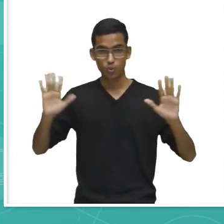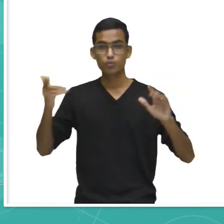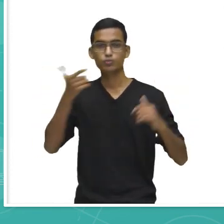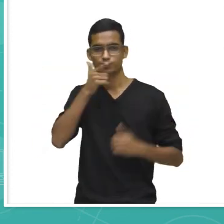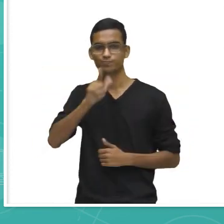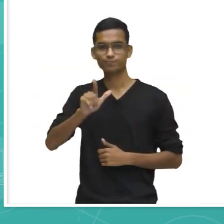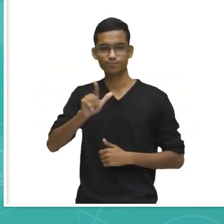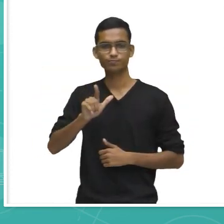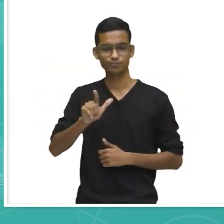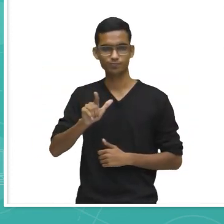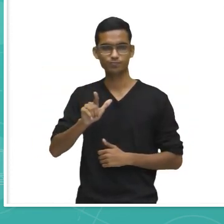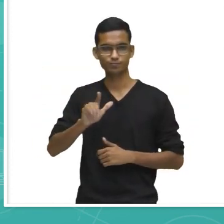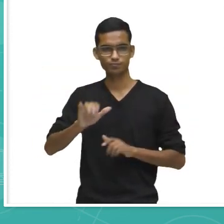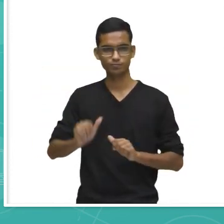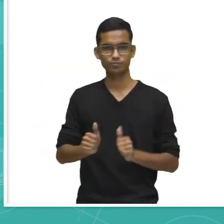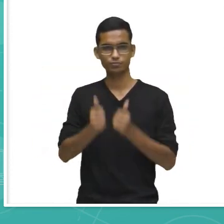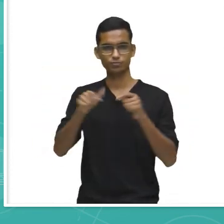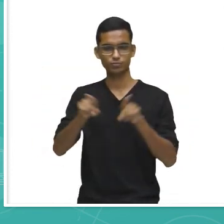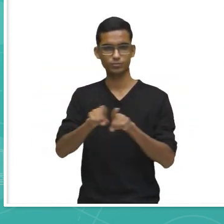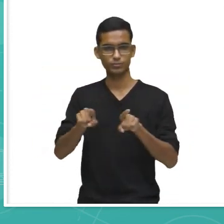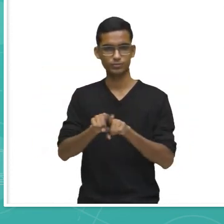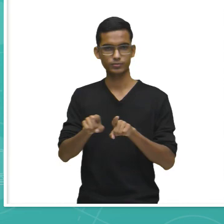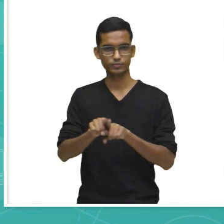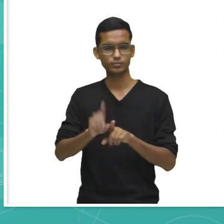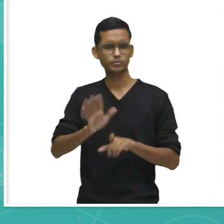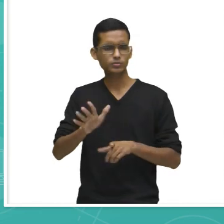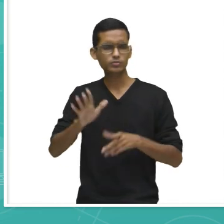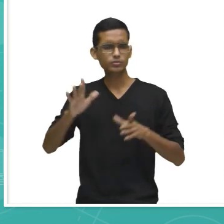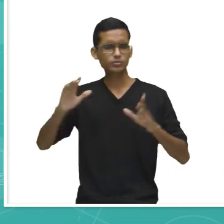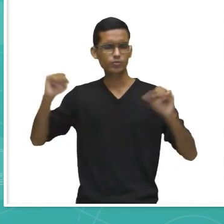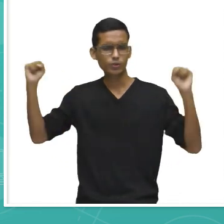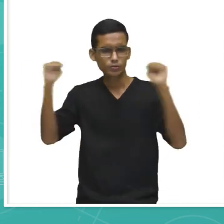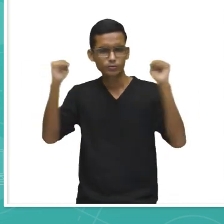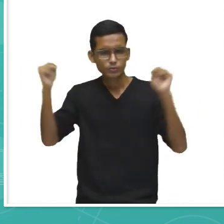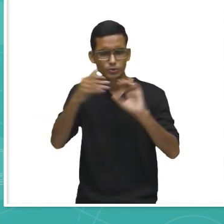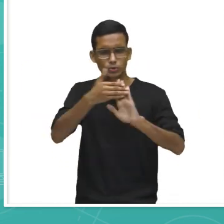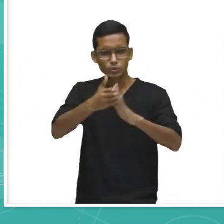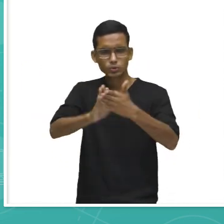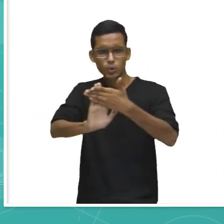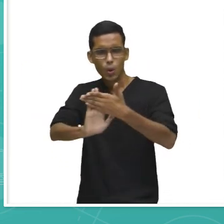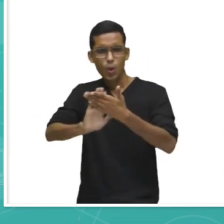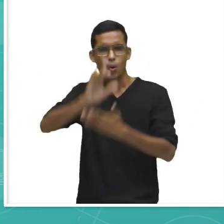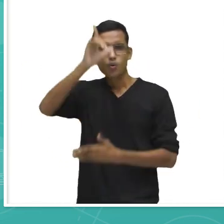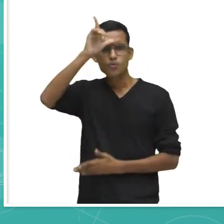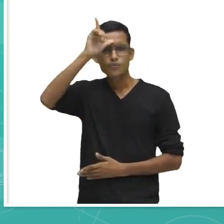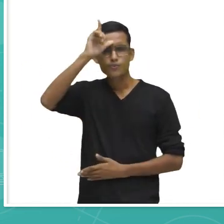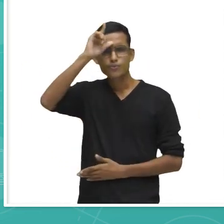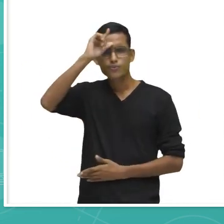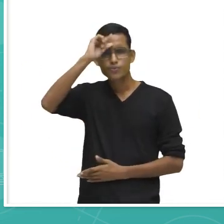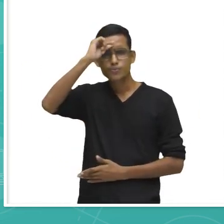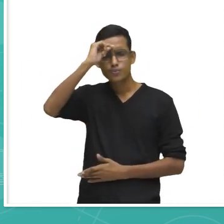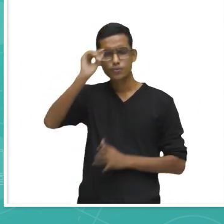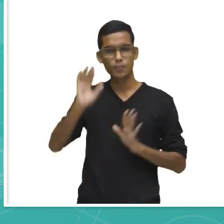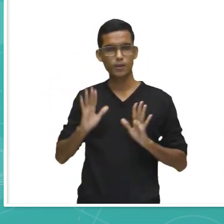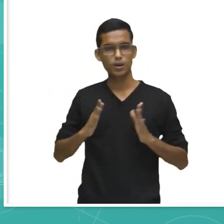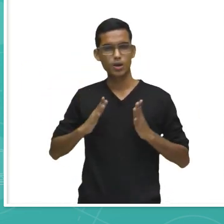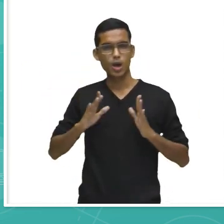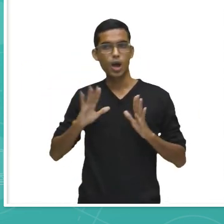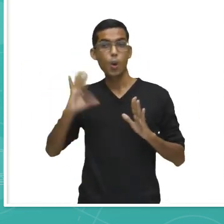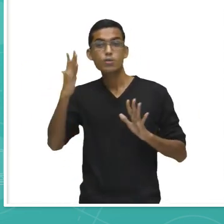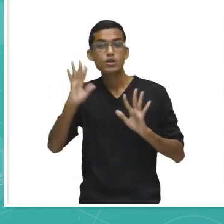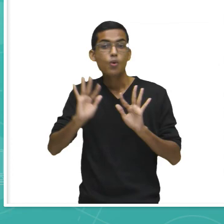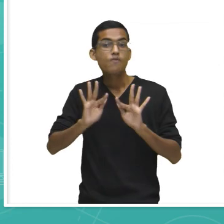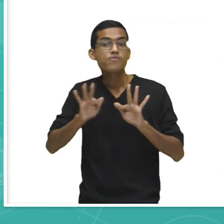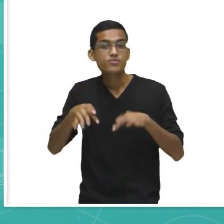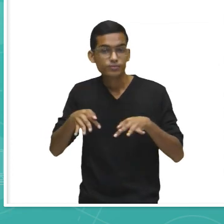falei a vocês, ocorre no final da jornada de trabalho. Então, ela é uma ginástica mais para o relaxamento, como o próprio nome já